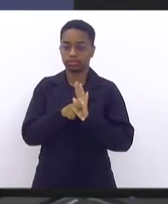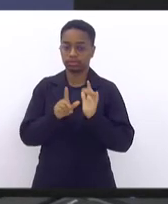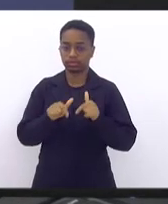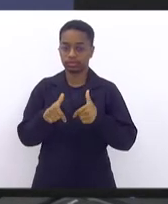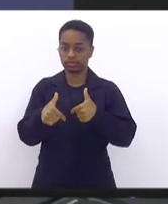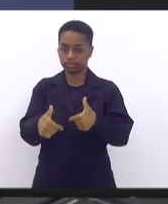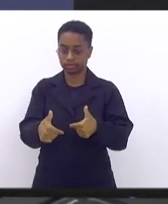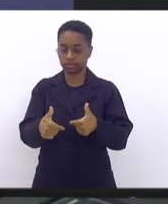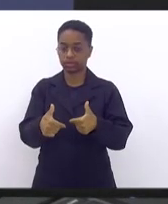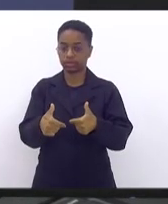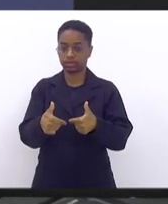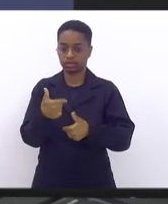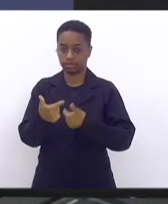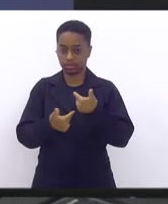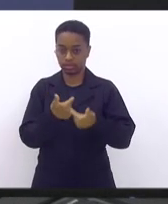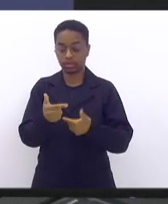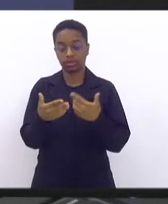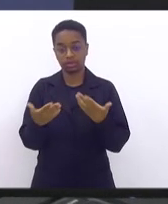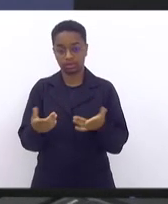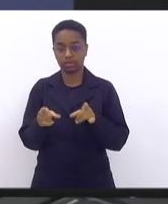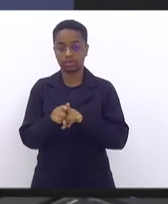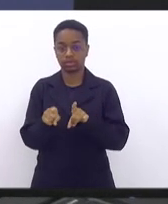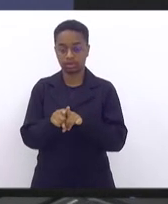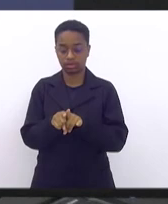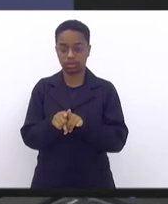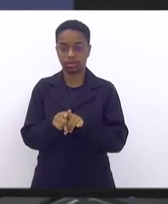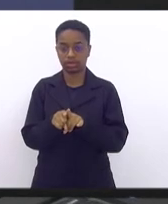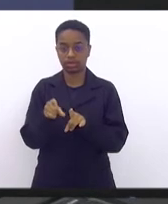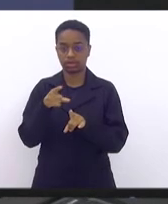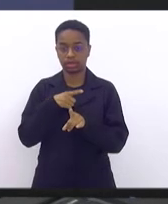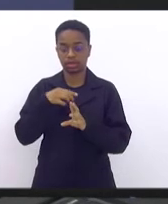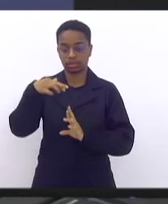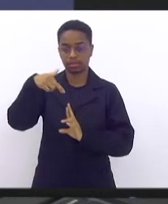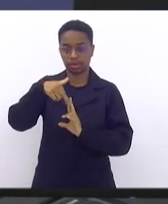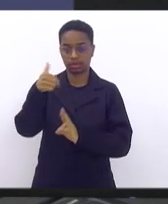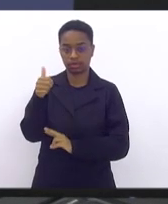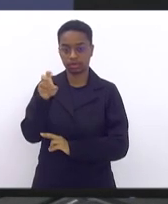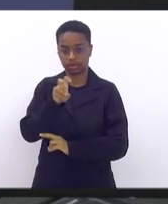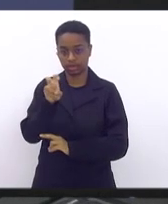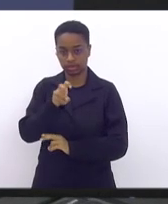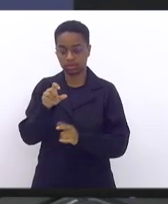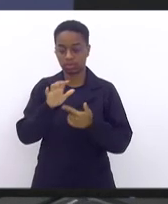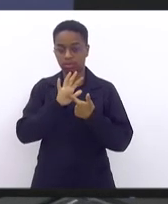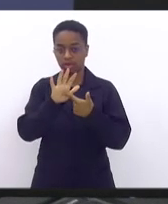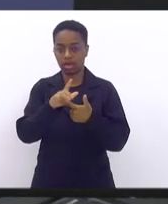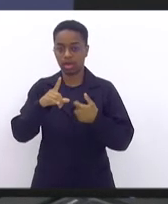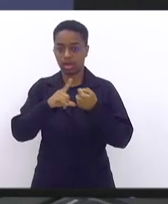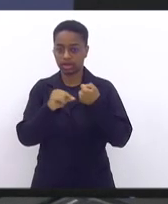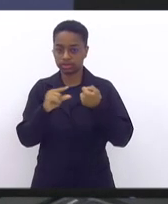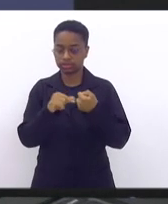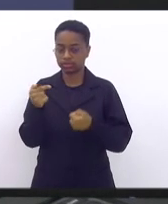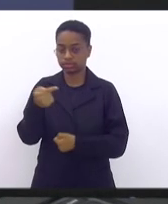Tá? Isso também está no parágrafo 5º do artigo 7º